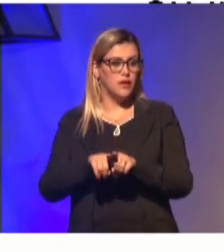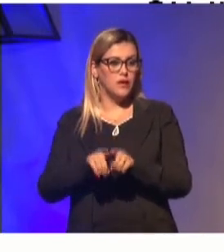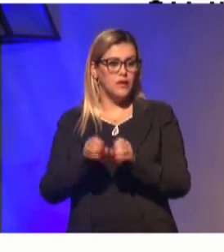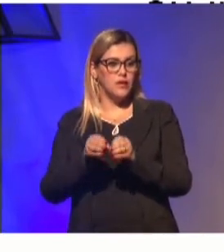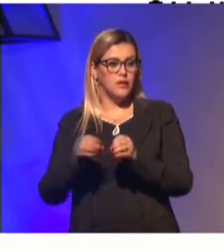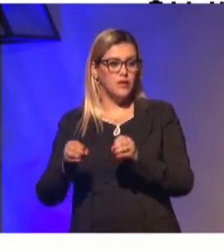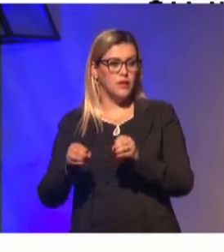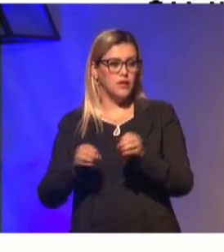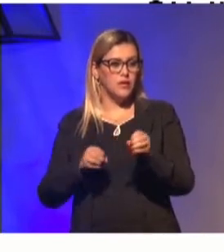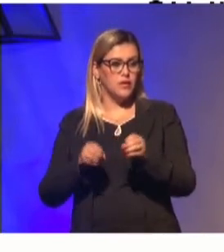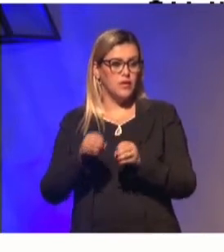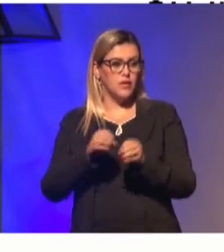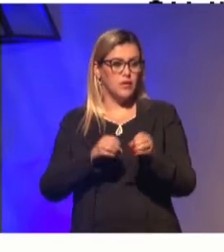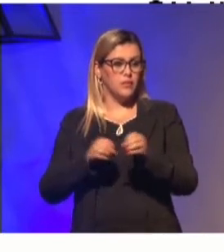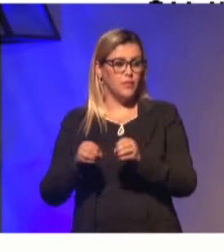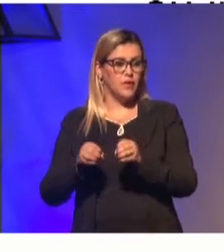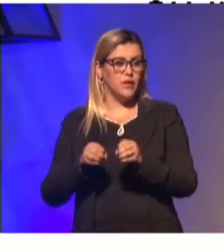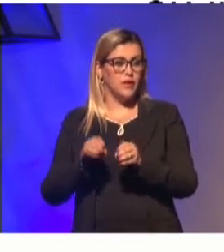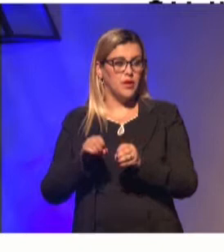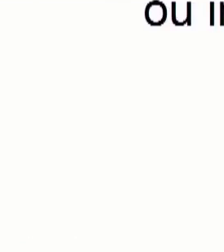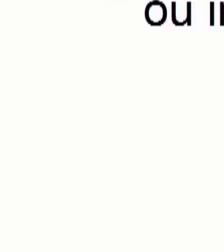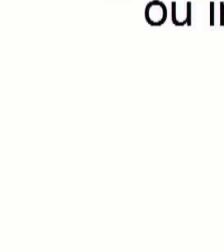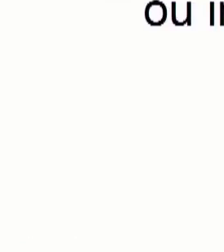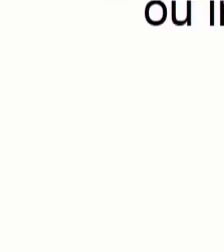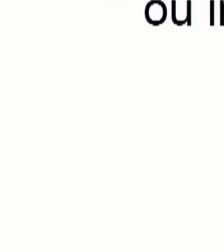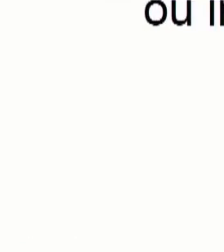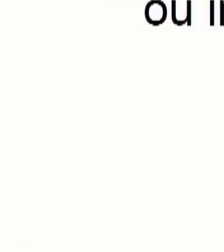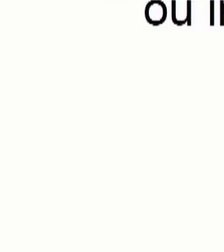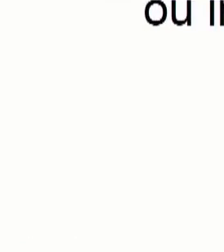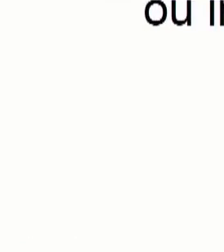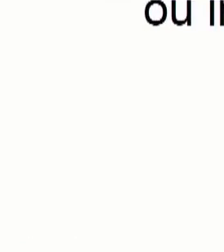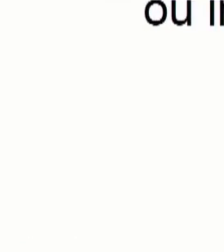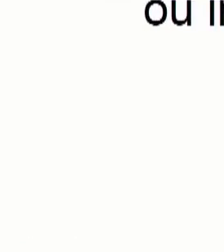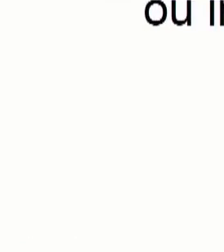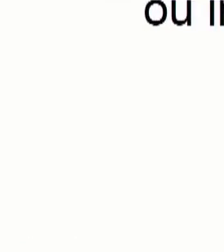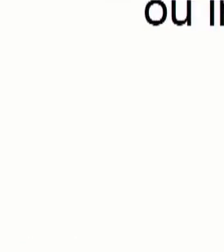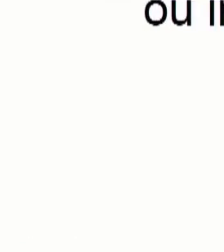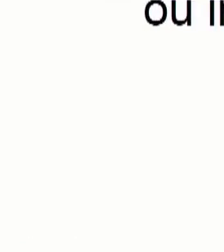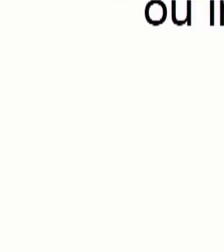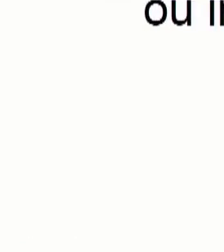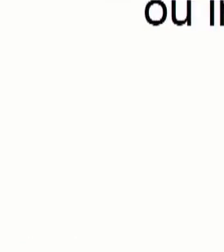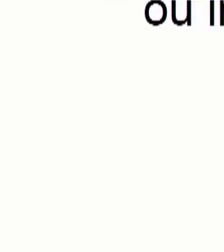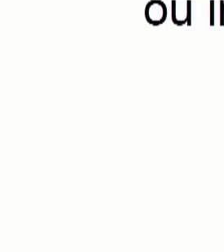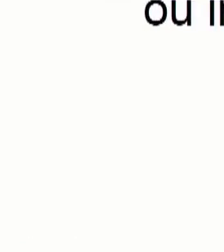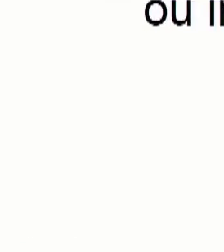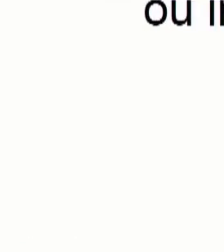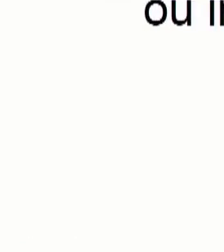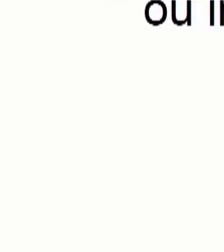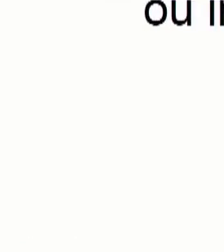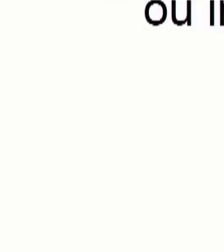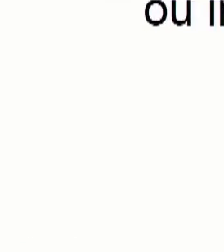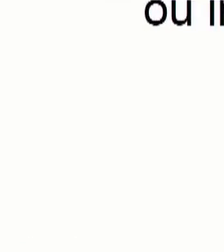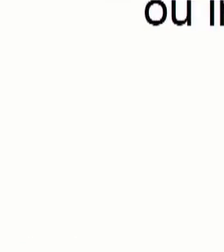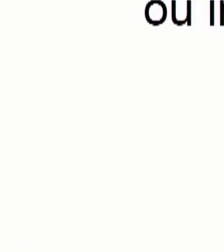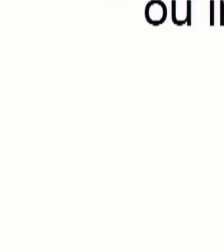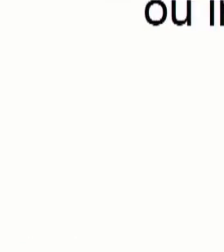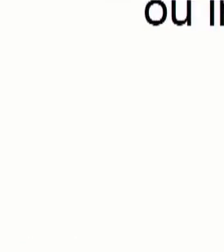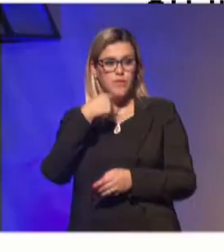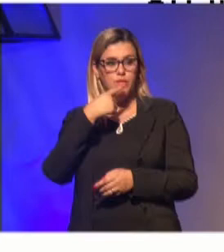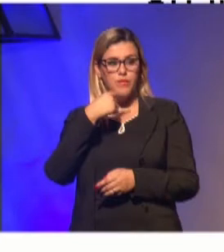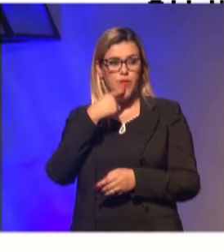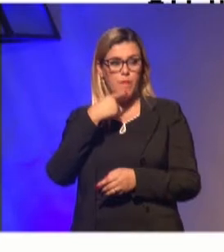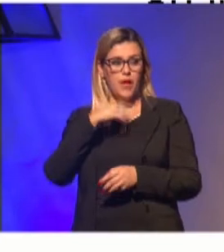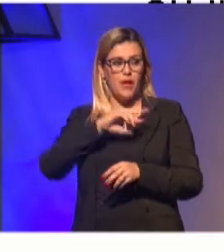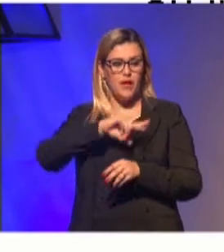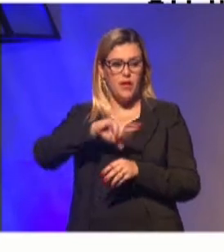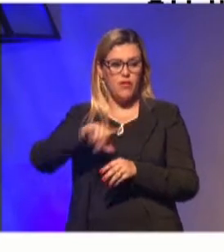às interações dos fótons no espectro de luz visível aí, ou infravermelho. Então, é a aplicação de luz em diferentes tecidos